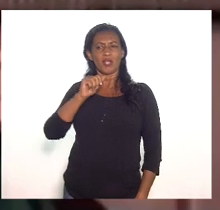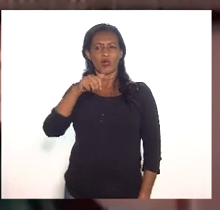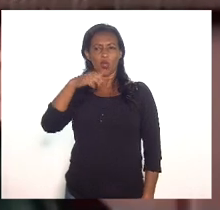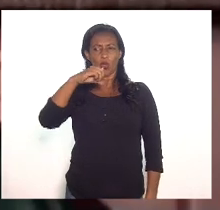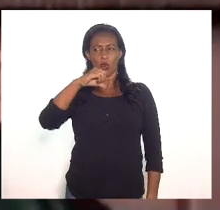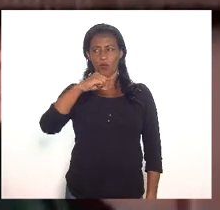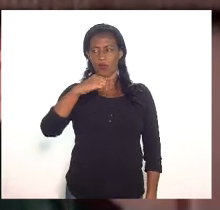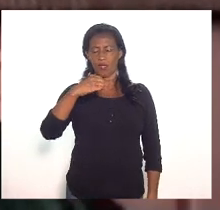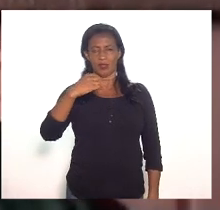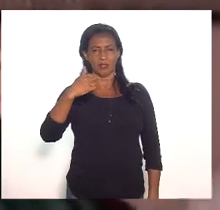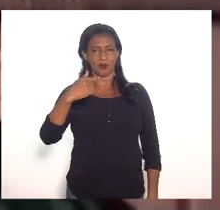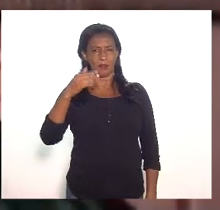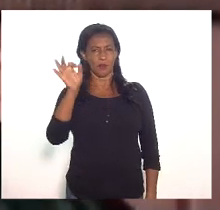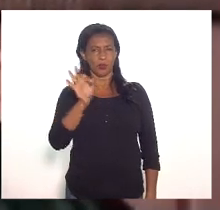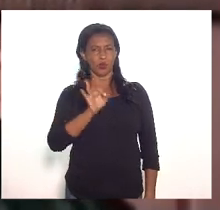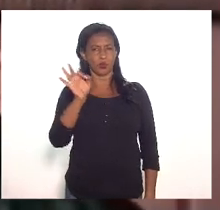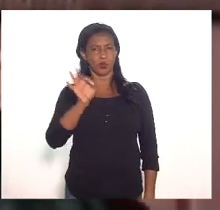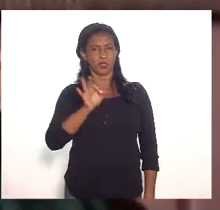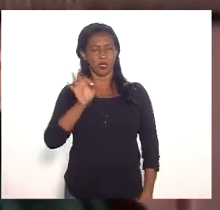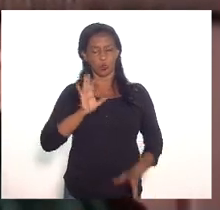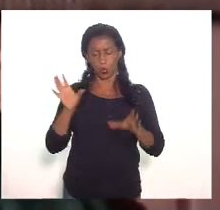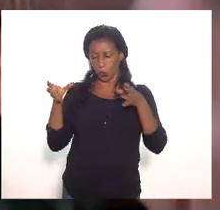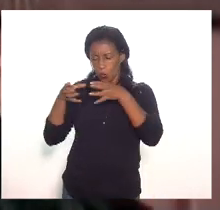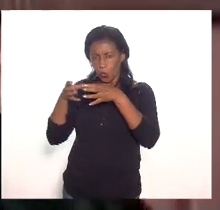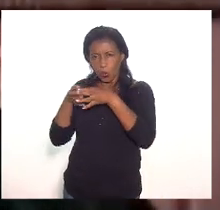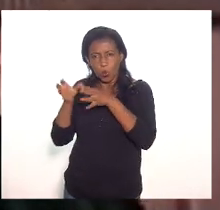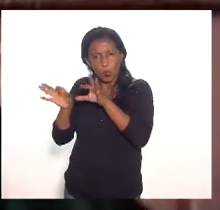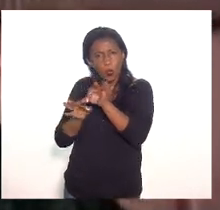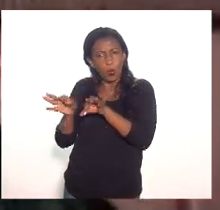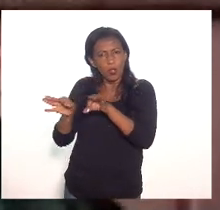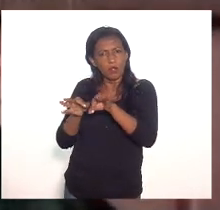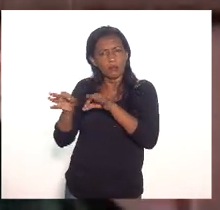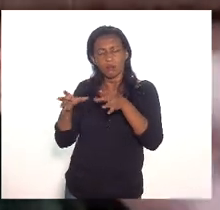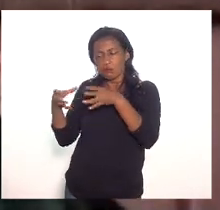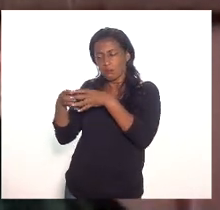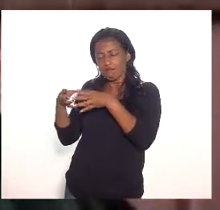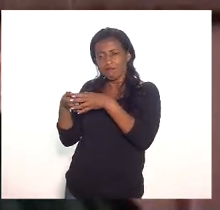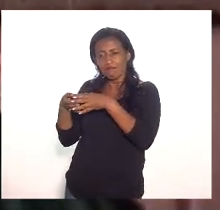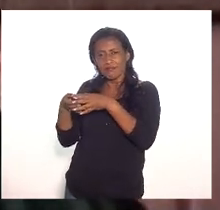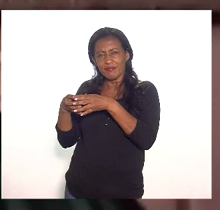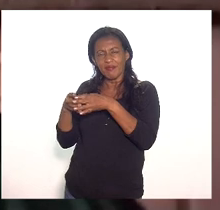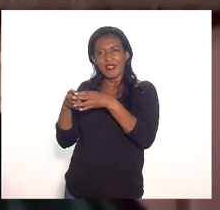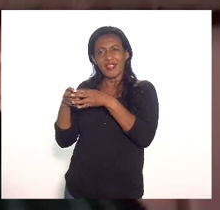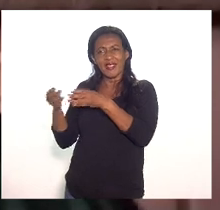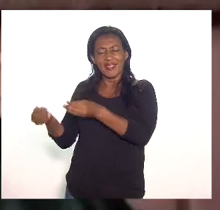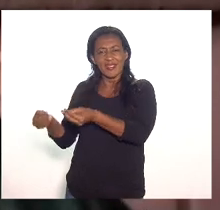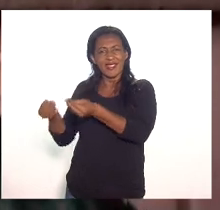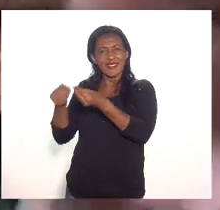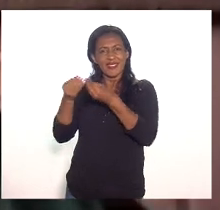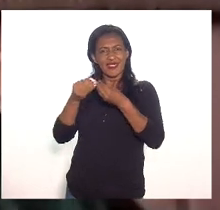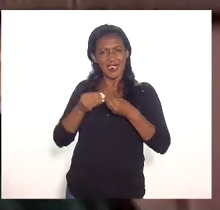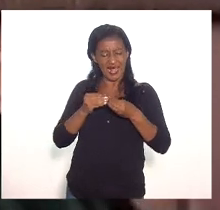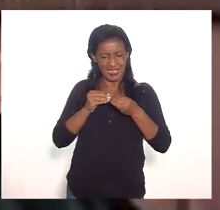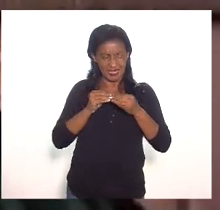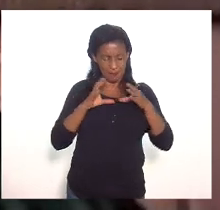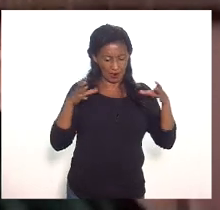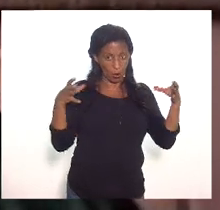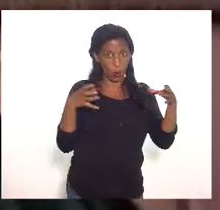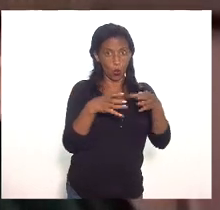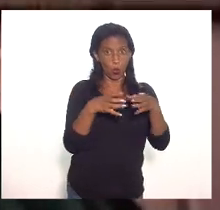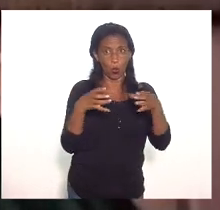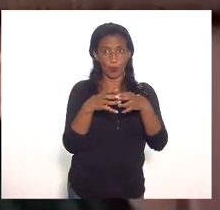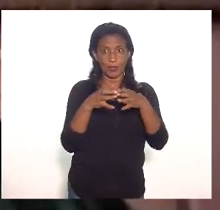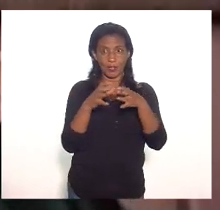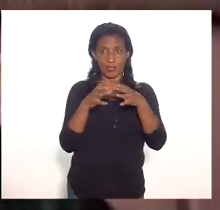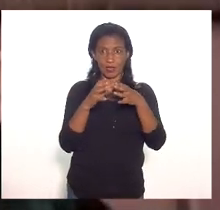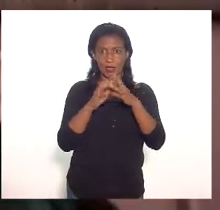49,4%. Ou seja, quando esses grupos organizados trazem para essa comissão, ampliam a discussão no